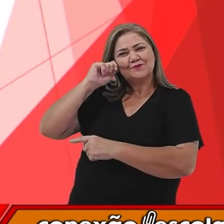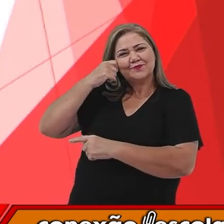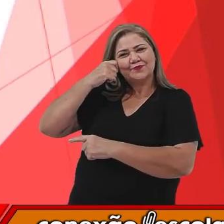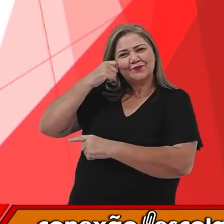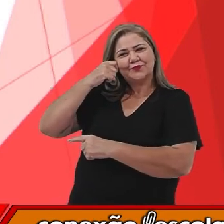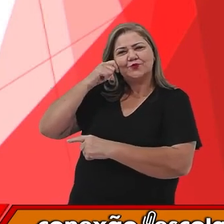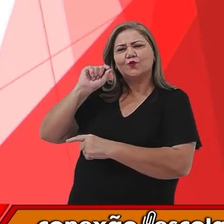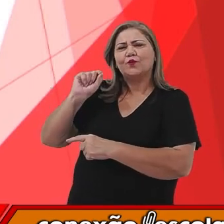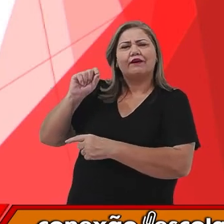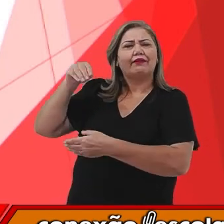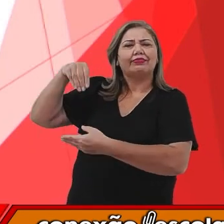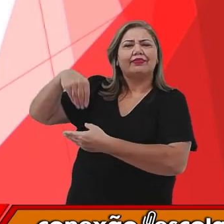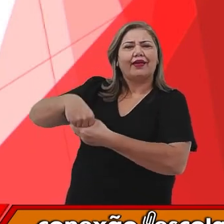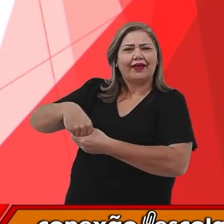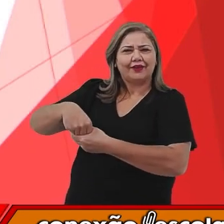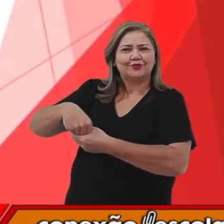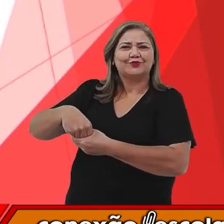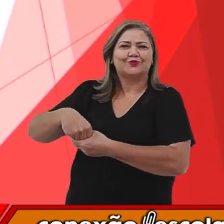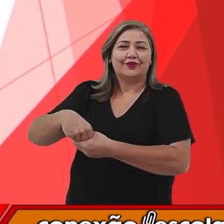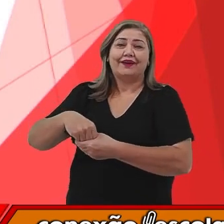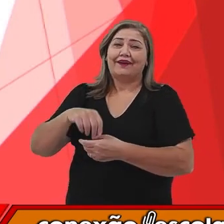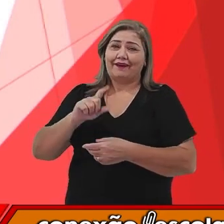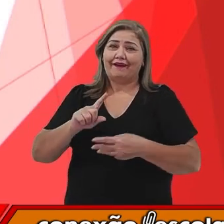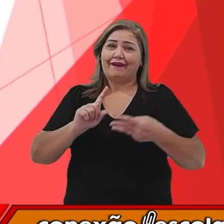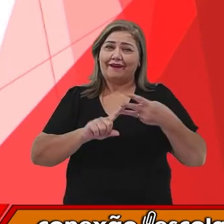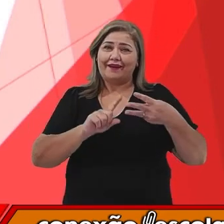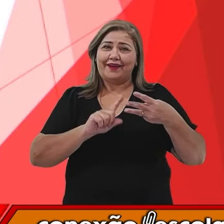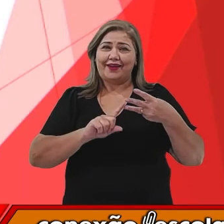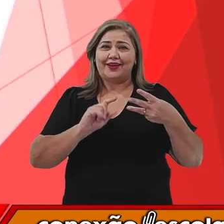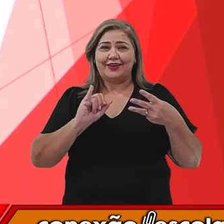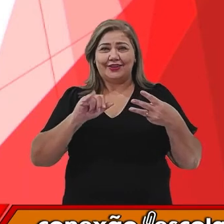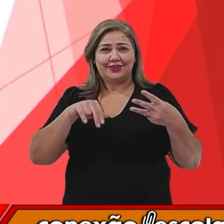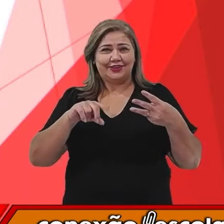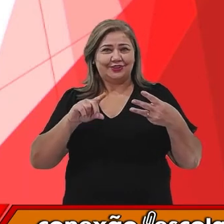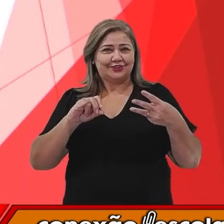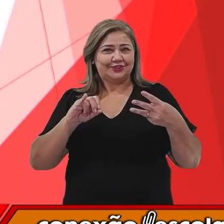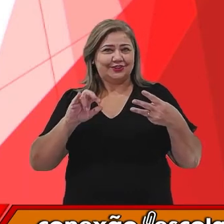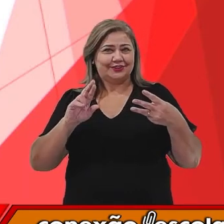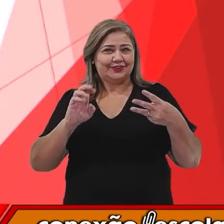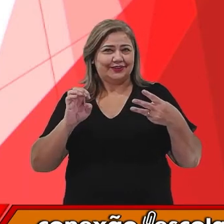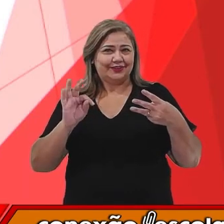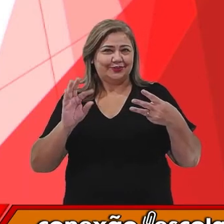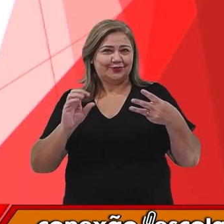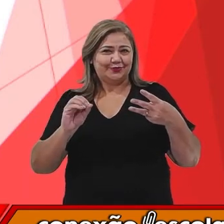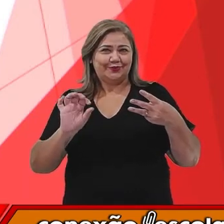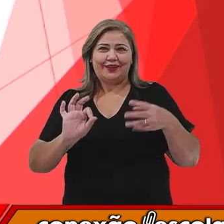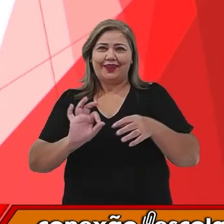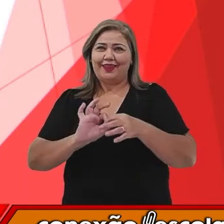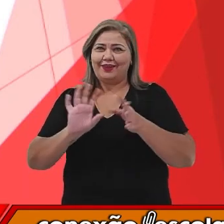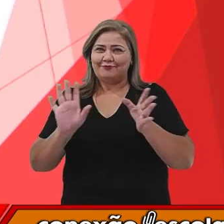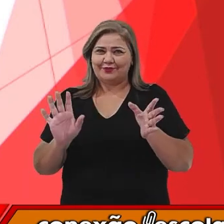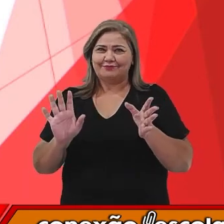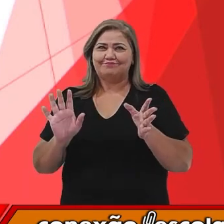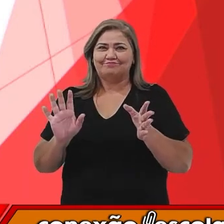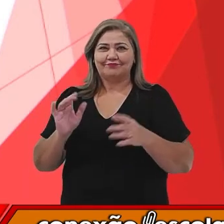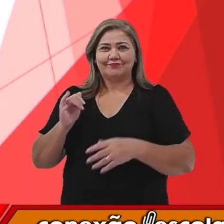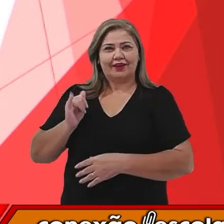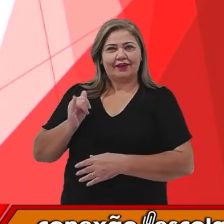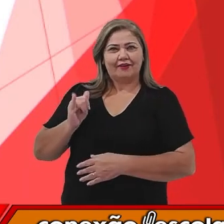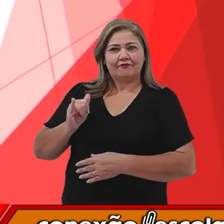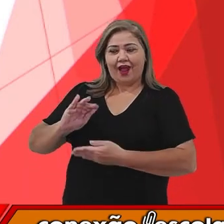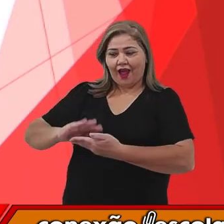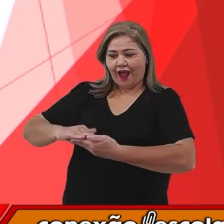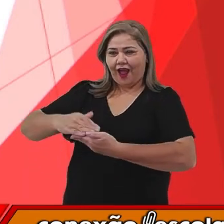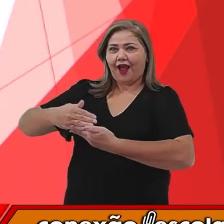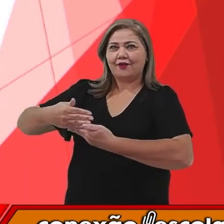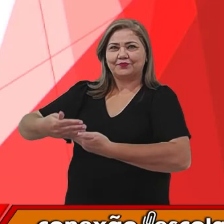dentro, é o discurso indireto livre. Por quê? Quando o narrador diz abri, e aí está